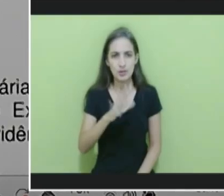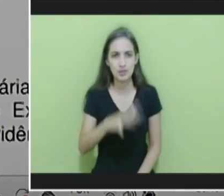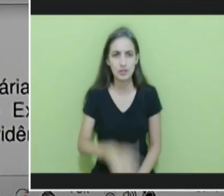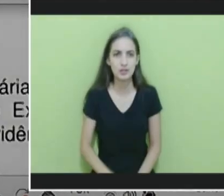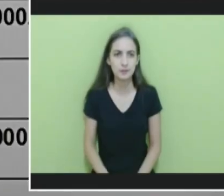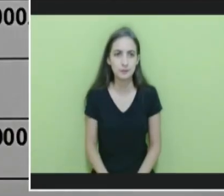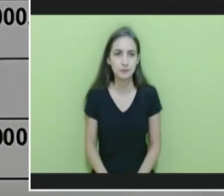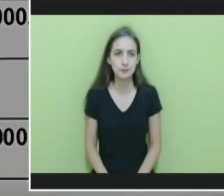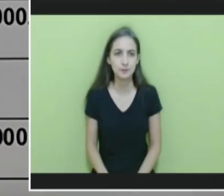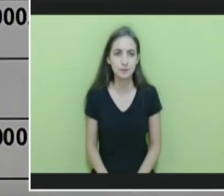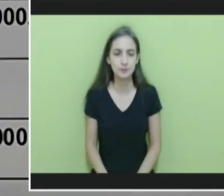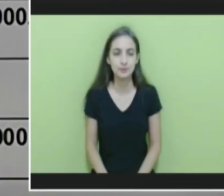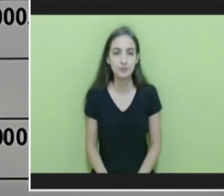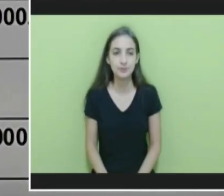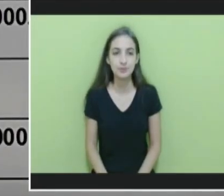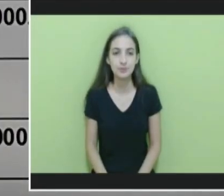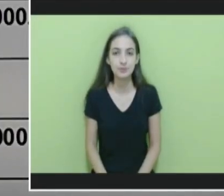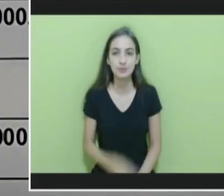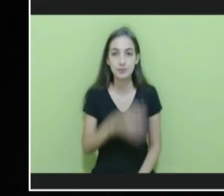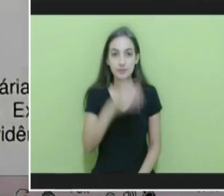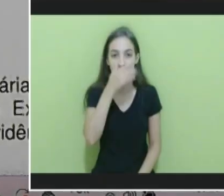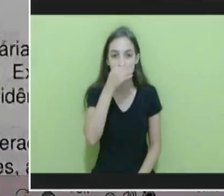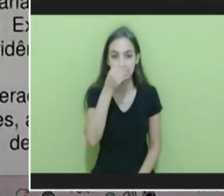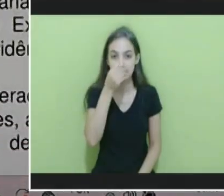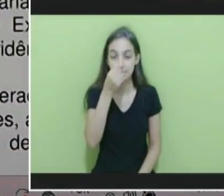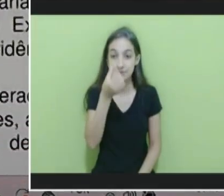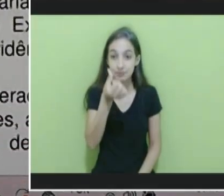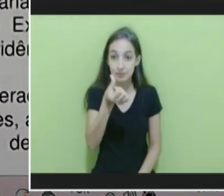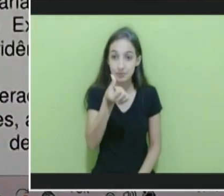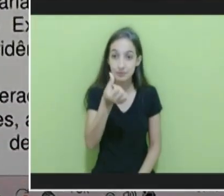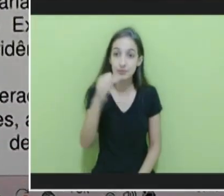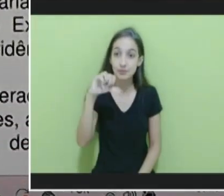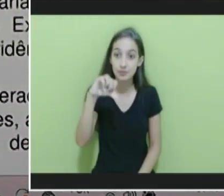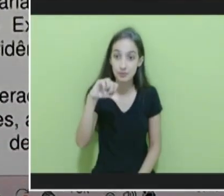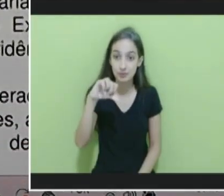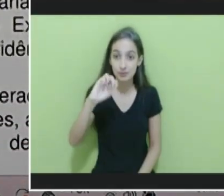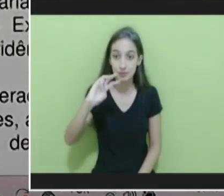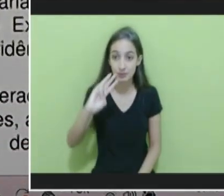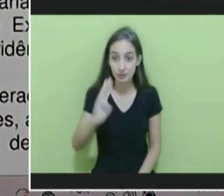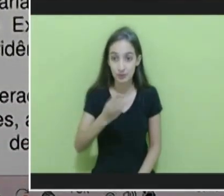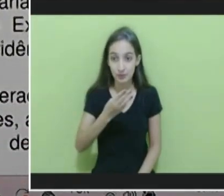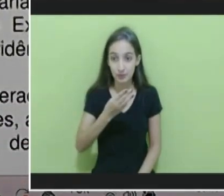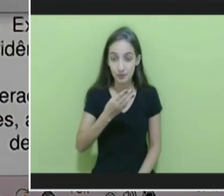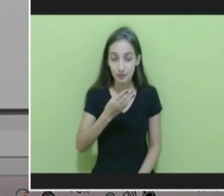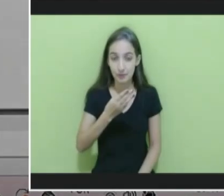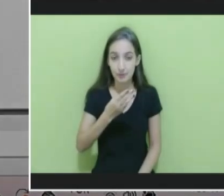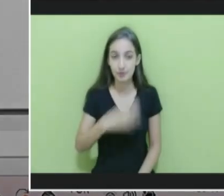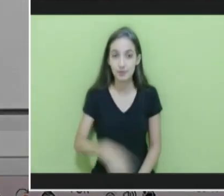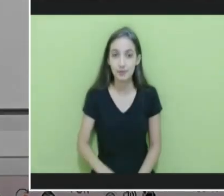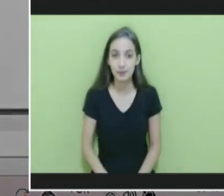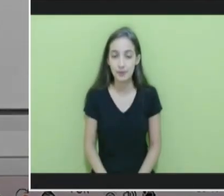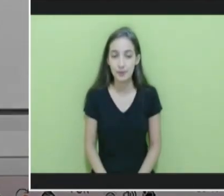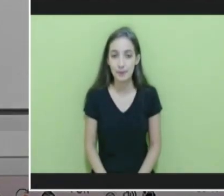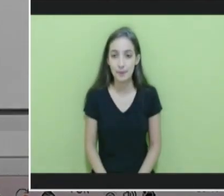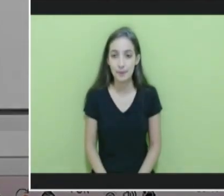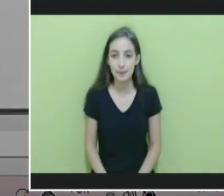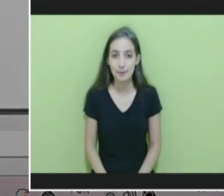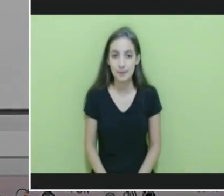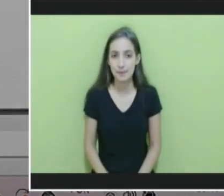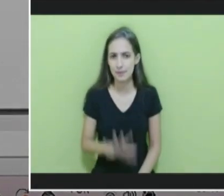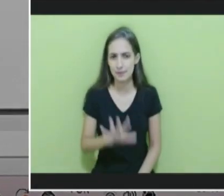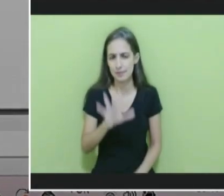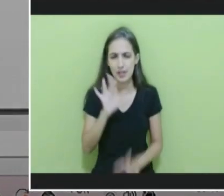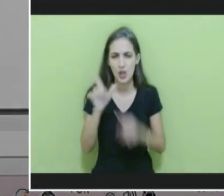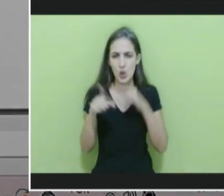E esses 69 milhões, aí em que pese a minha... Não é nenhuma dúvida, mas assim,